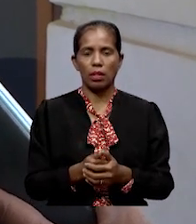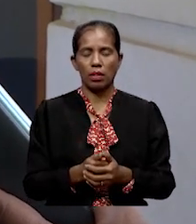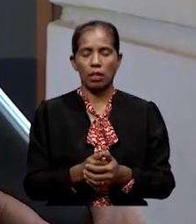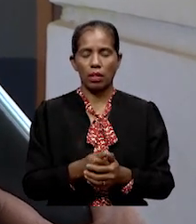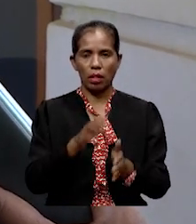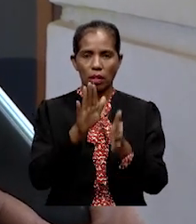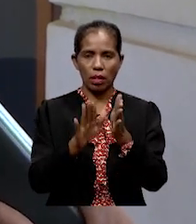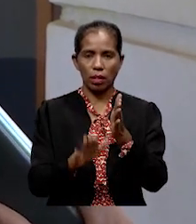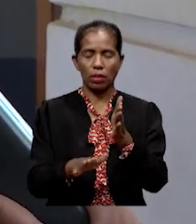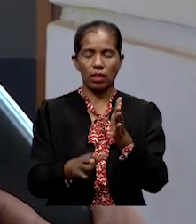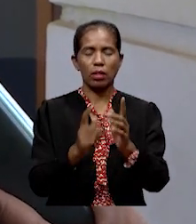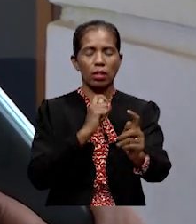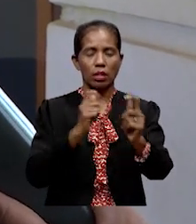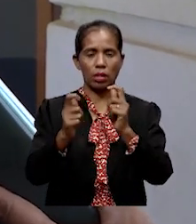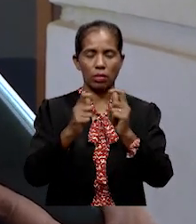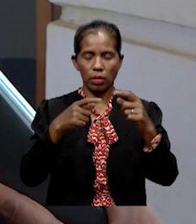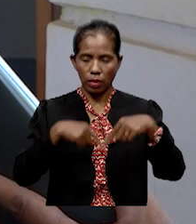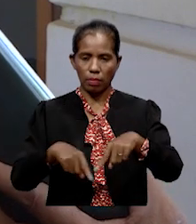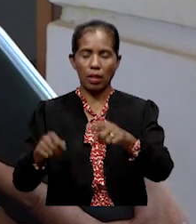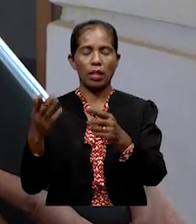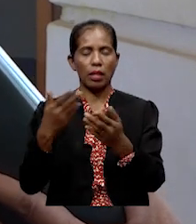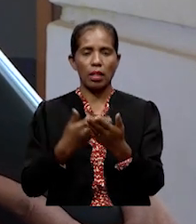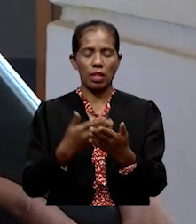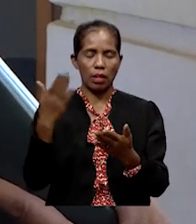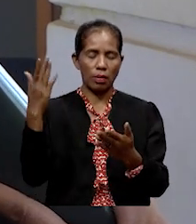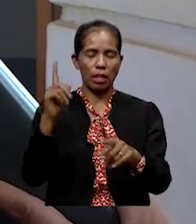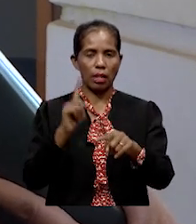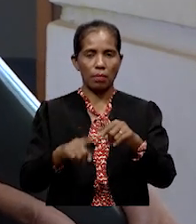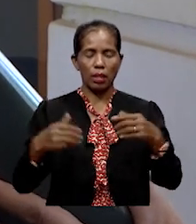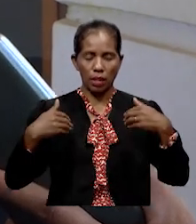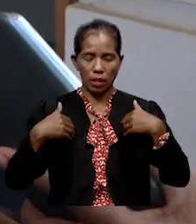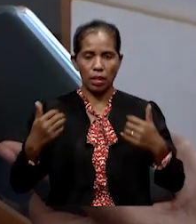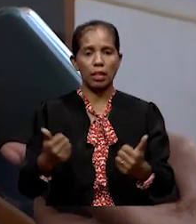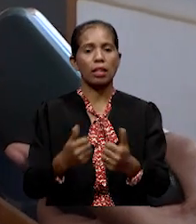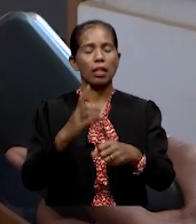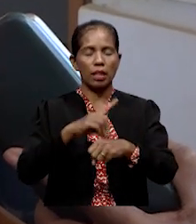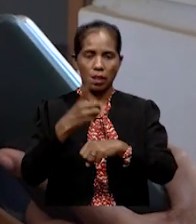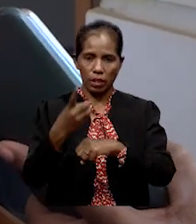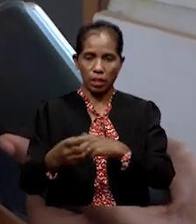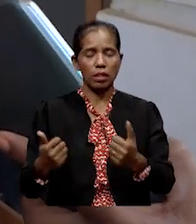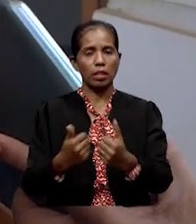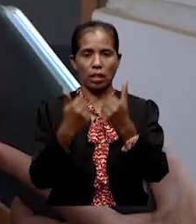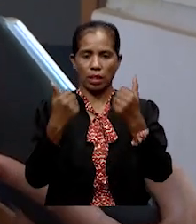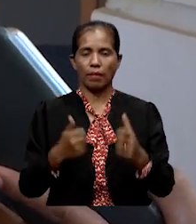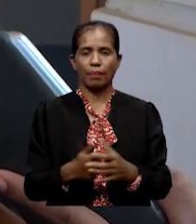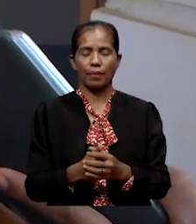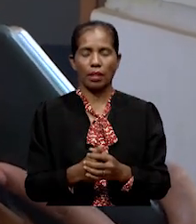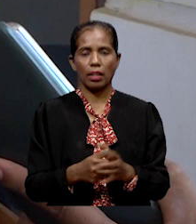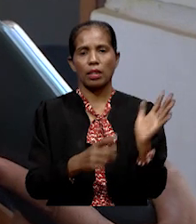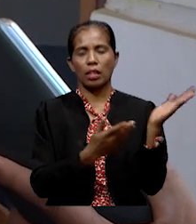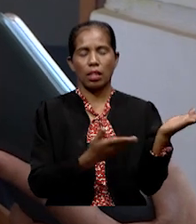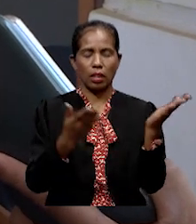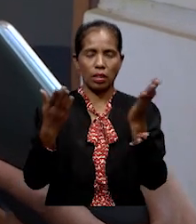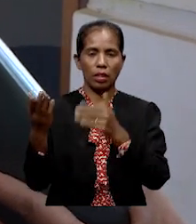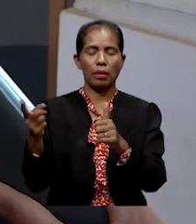velocidade de transportação sira ba ne ba atu ne label mosu acidente ruma ma bia to toca ta ke ia altura transportação